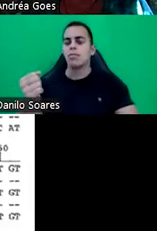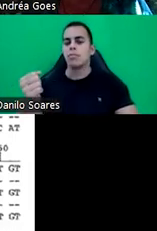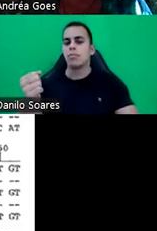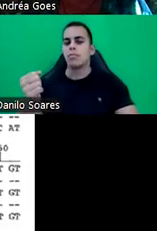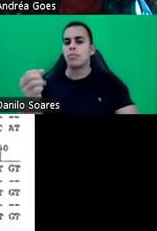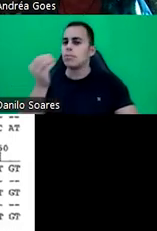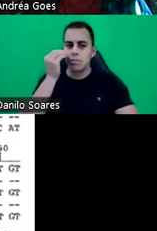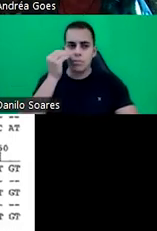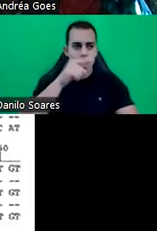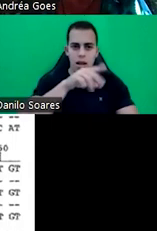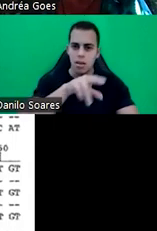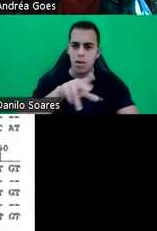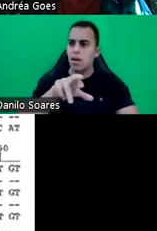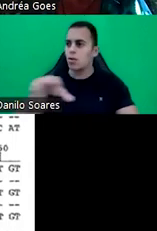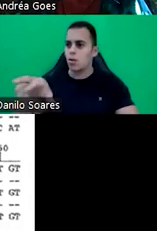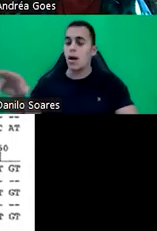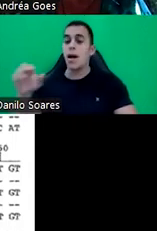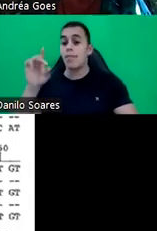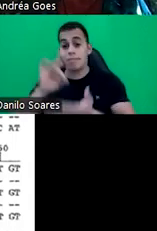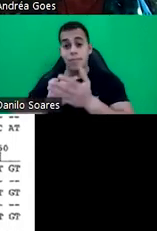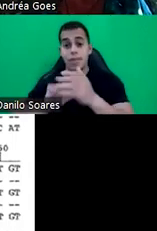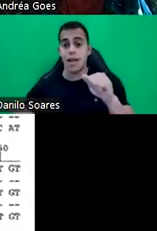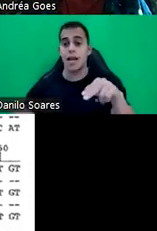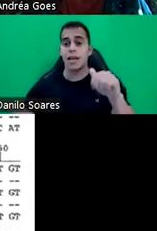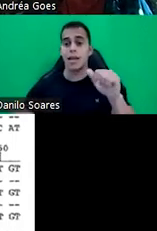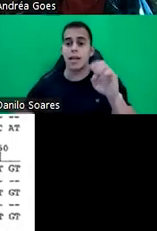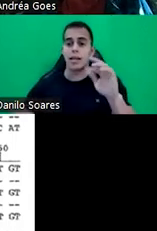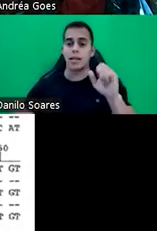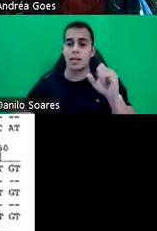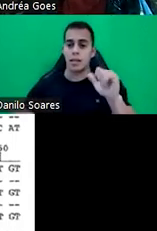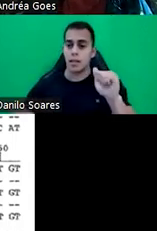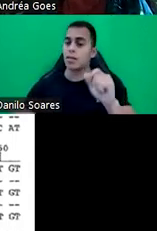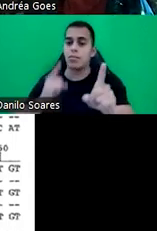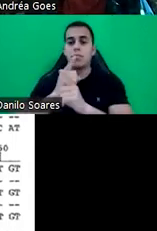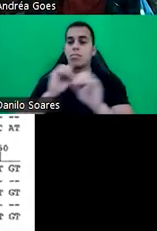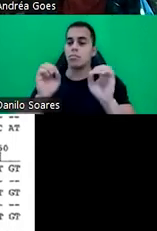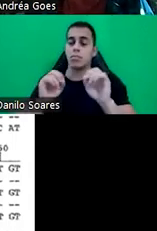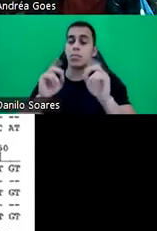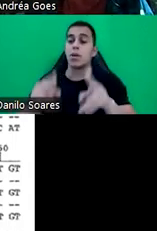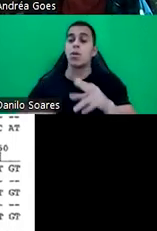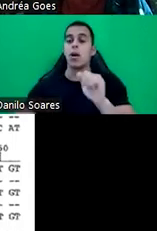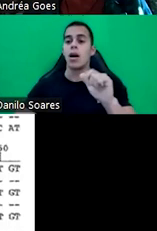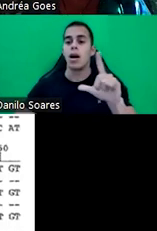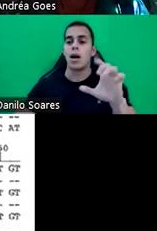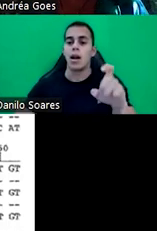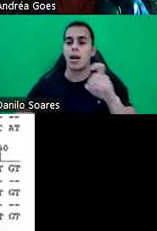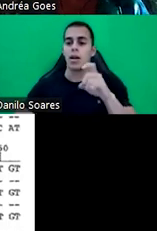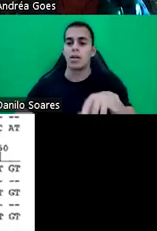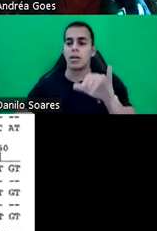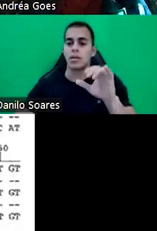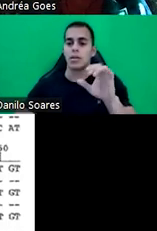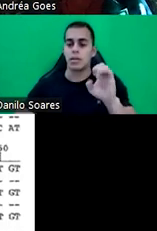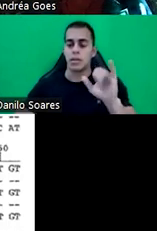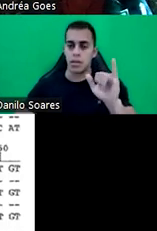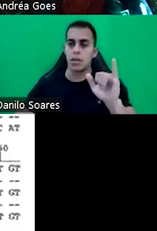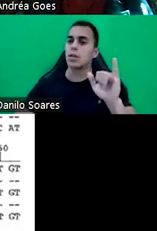foi negado. A Anastácia até hoje não apareceu, assim como o Alexei, um dos príncipes. Aliás, ele era o único,